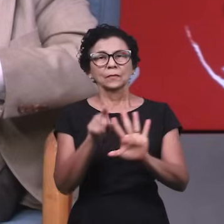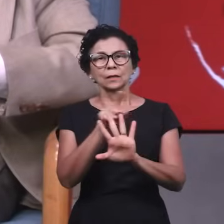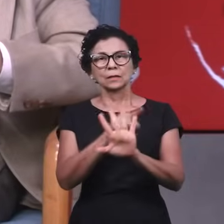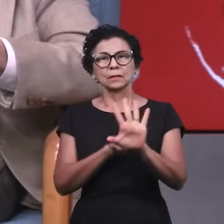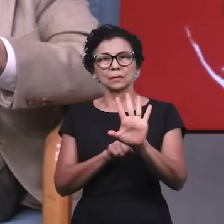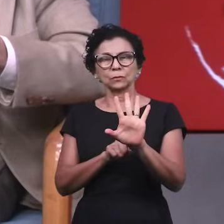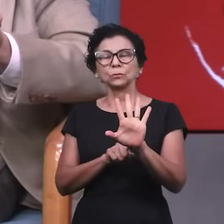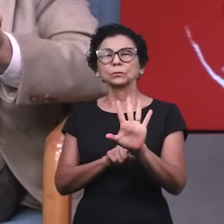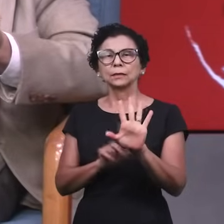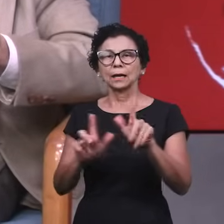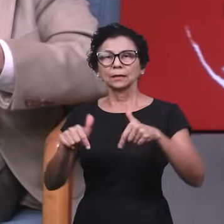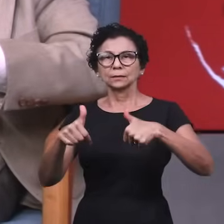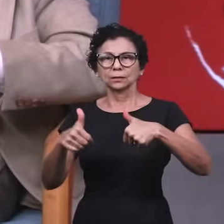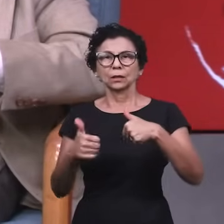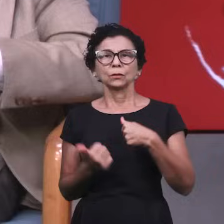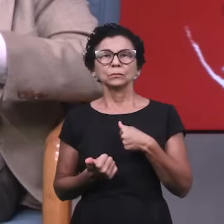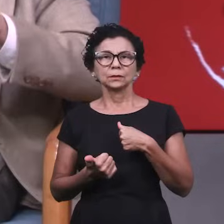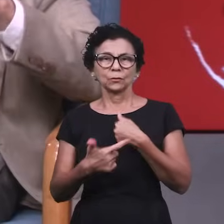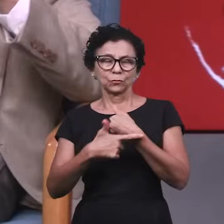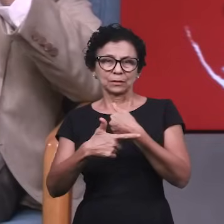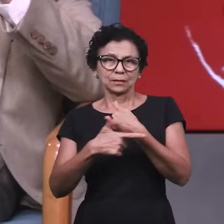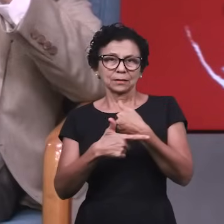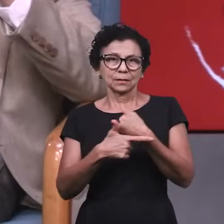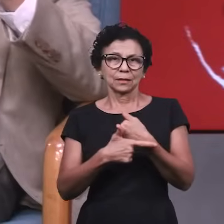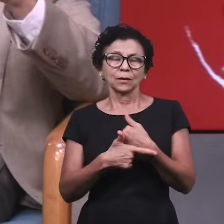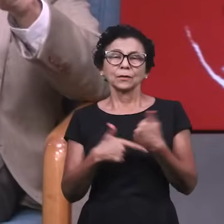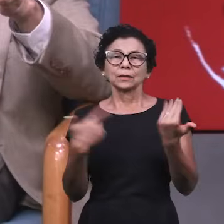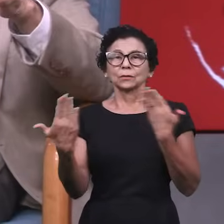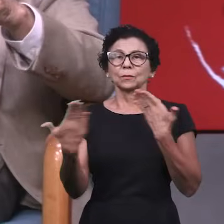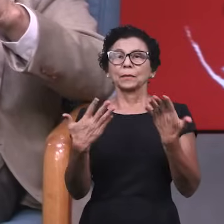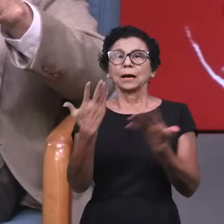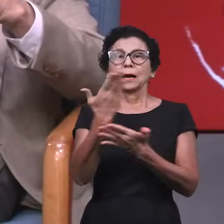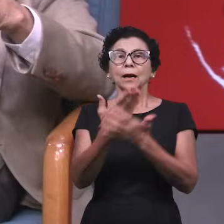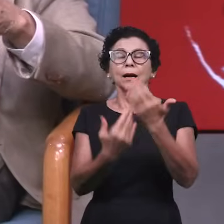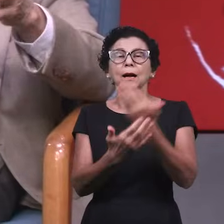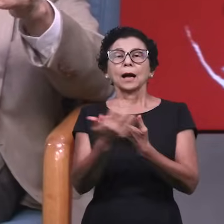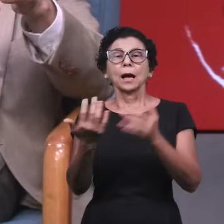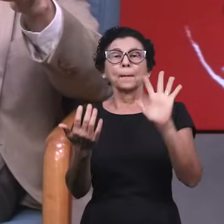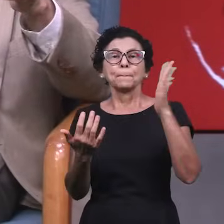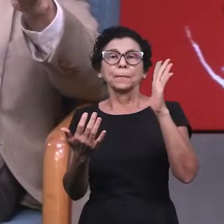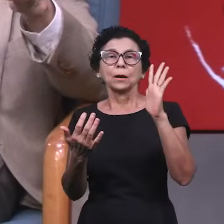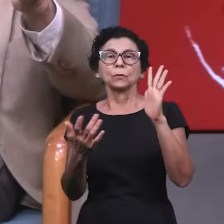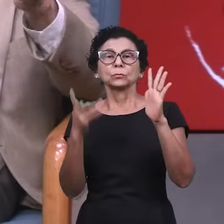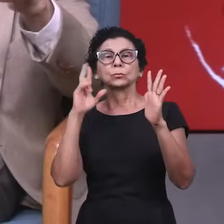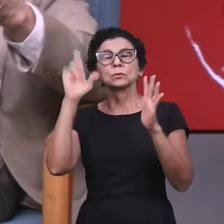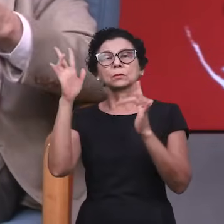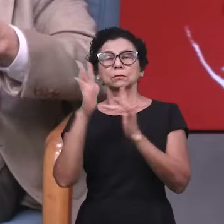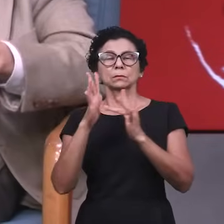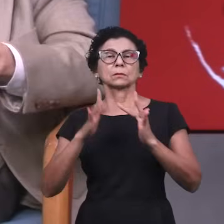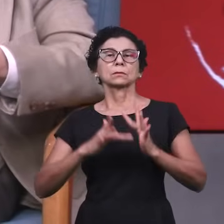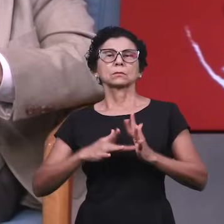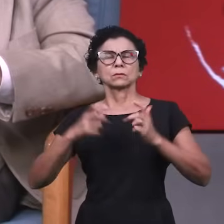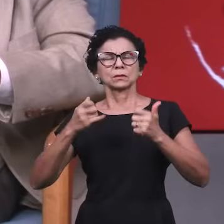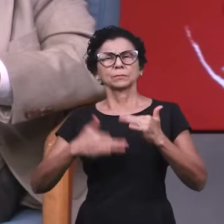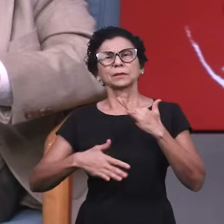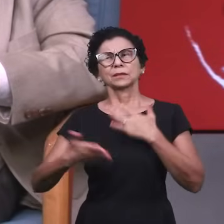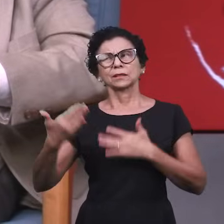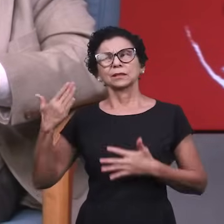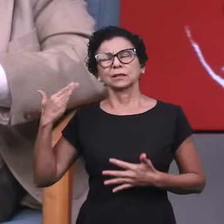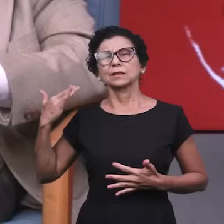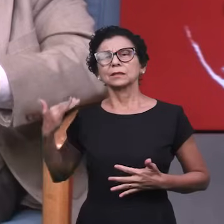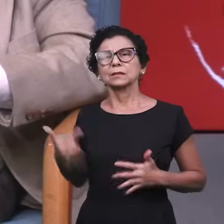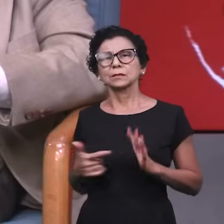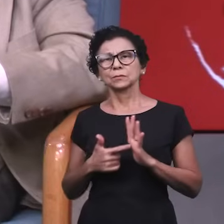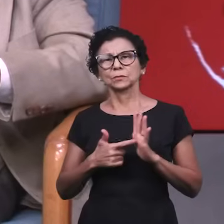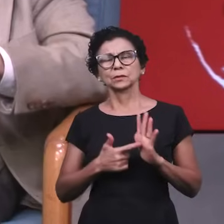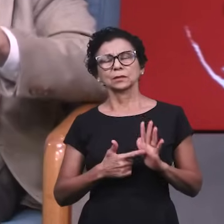né? Fala sobre a mão de Jesus. Isso está muito claro, mesmo, já falei em outros episódios,